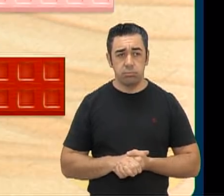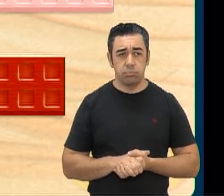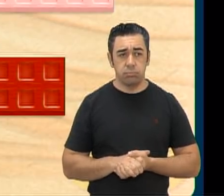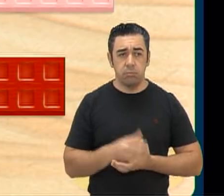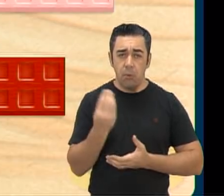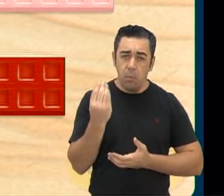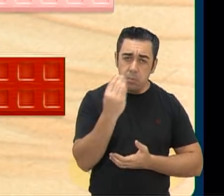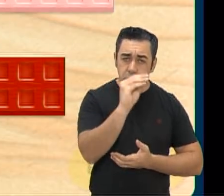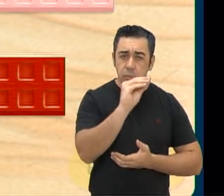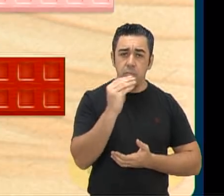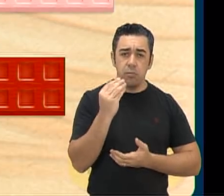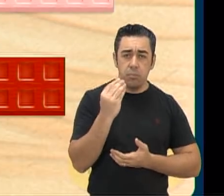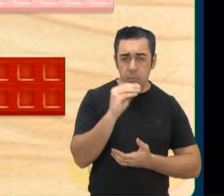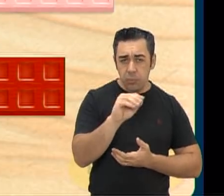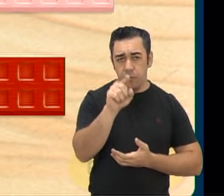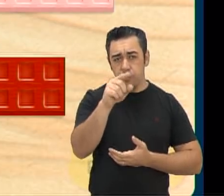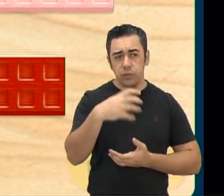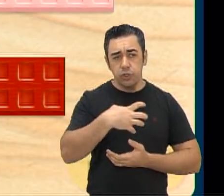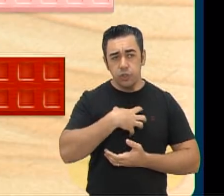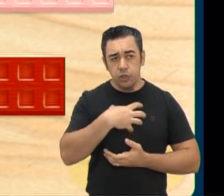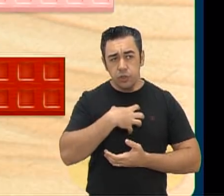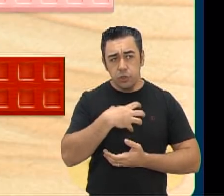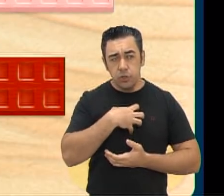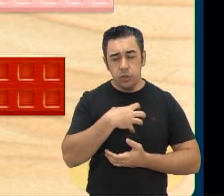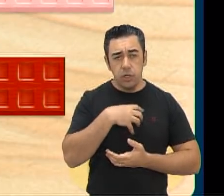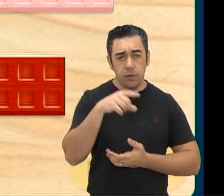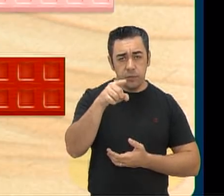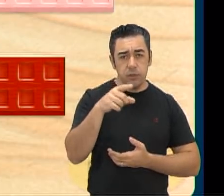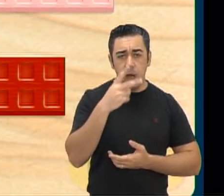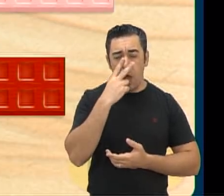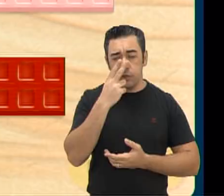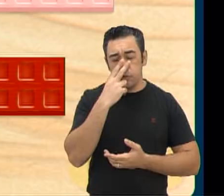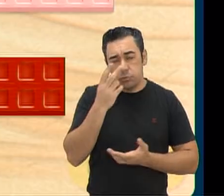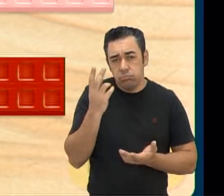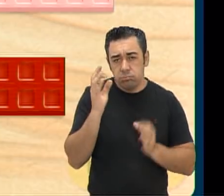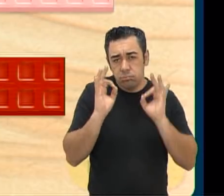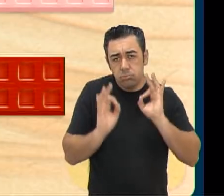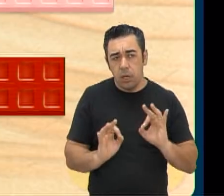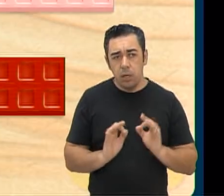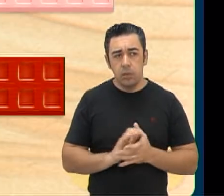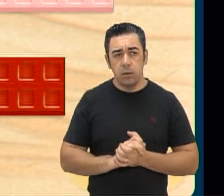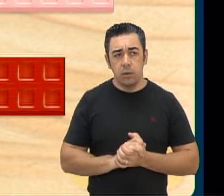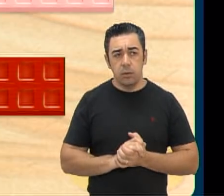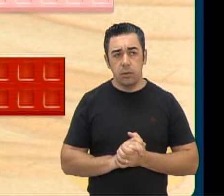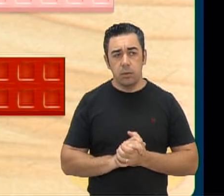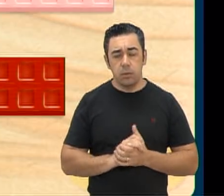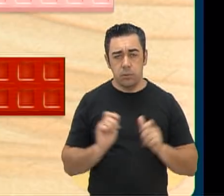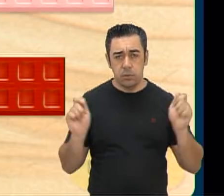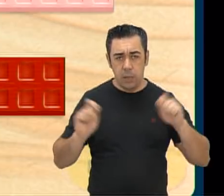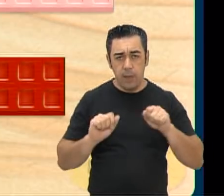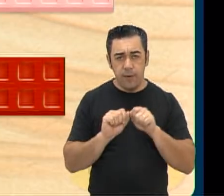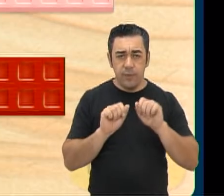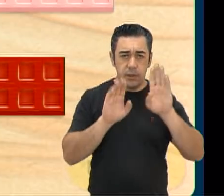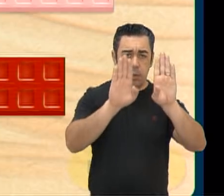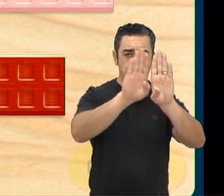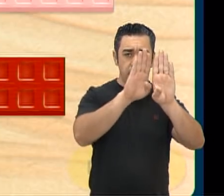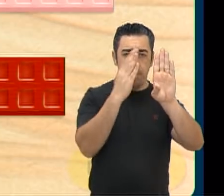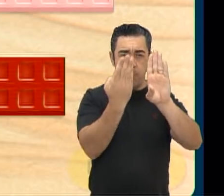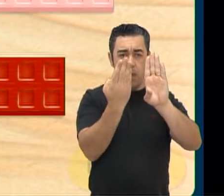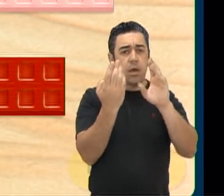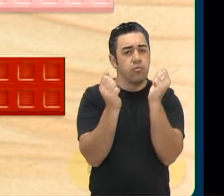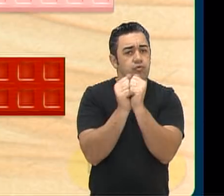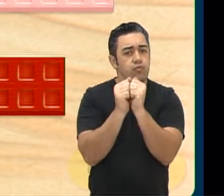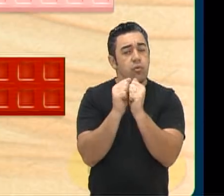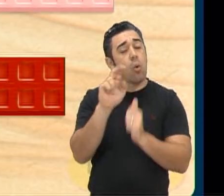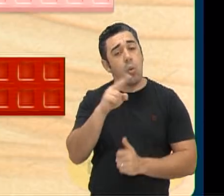peça a peça, da maneira que você achar conveniente. Você pode iniciar paralelo à peça que já existe, ou você